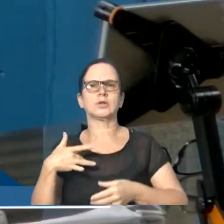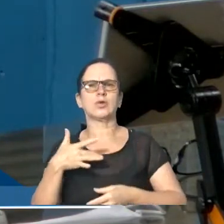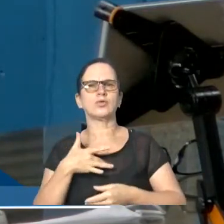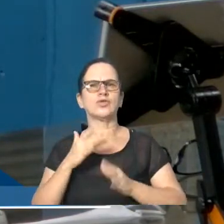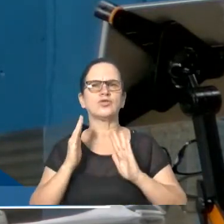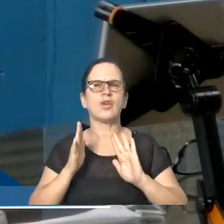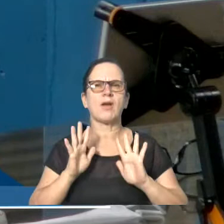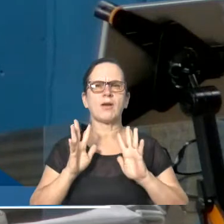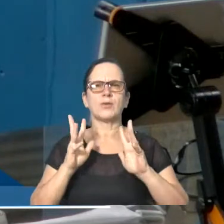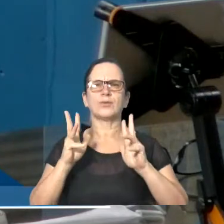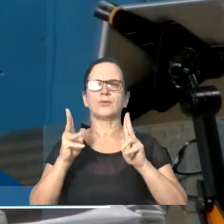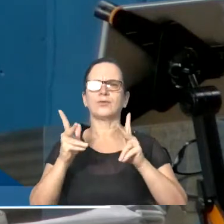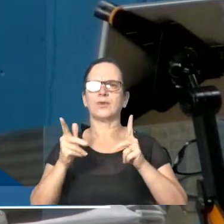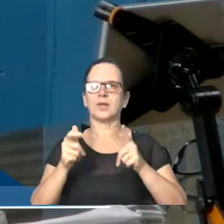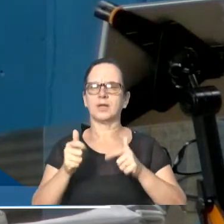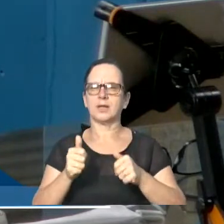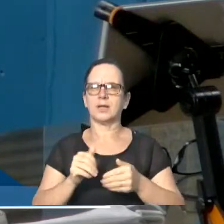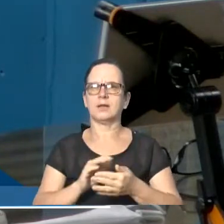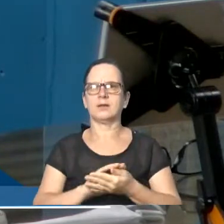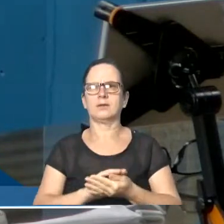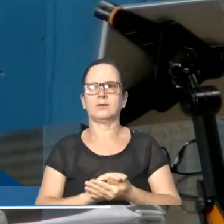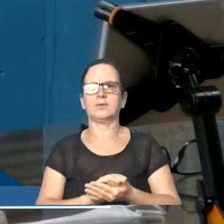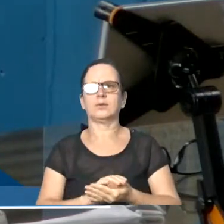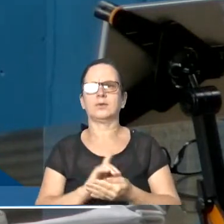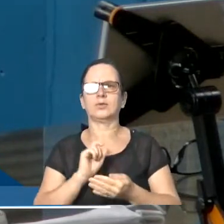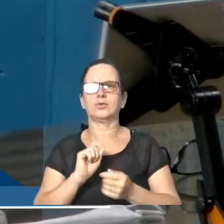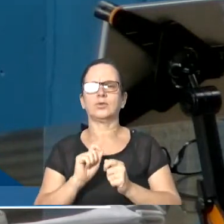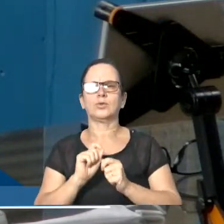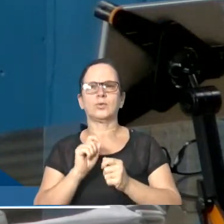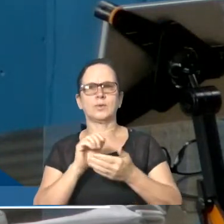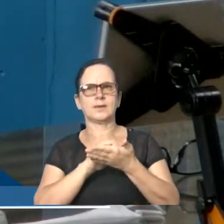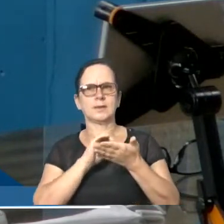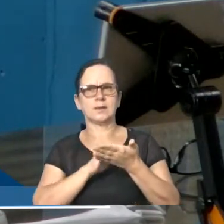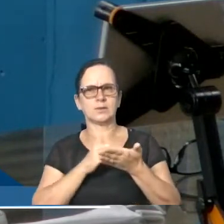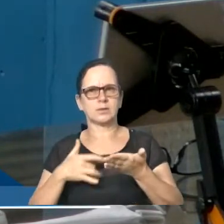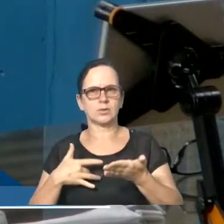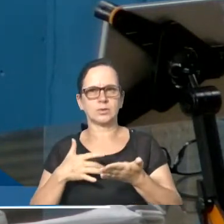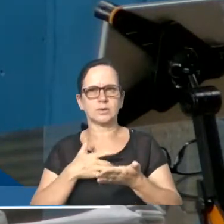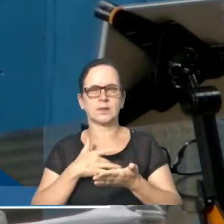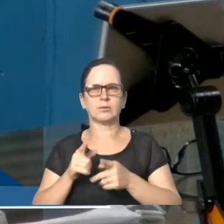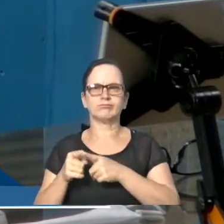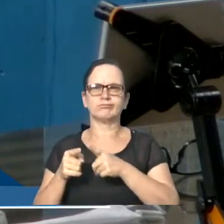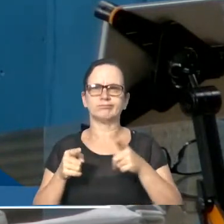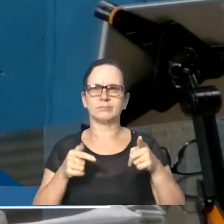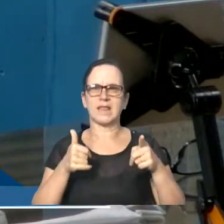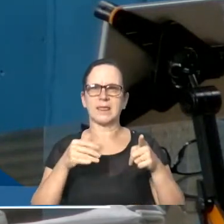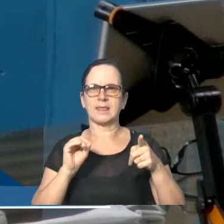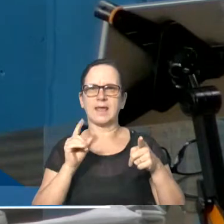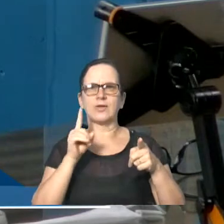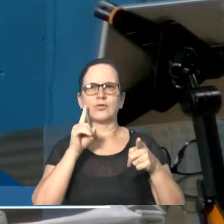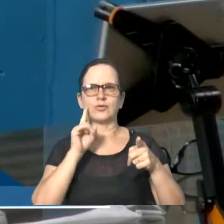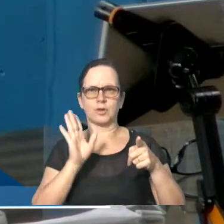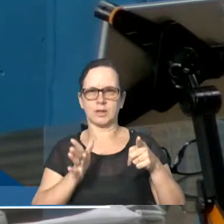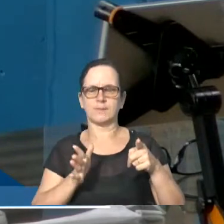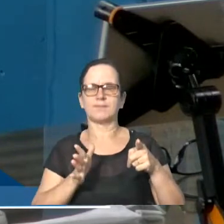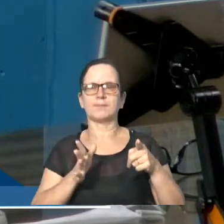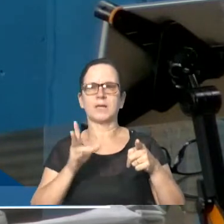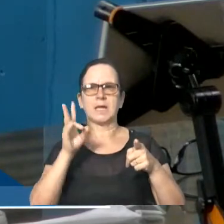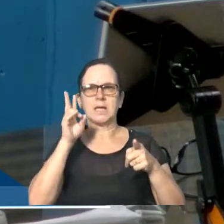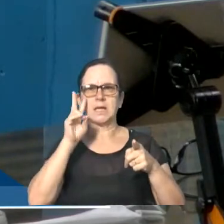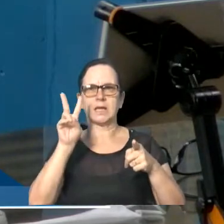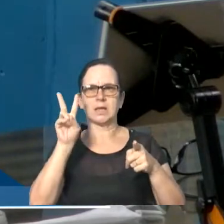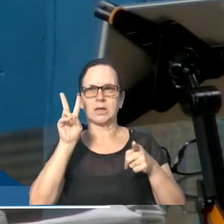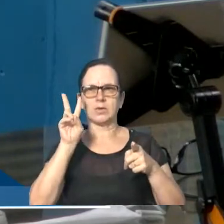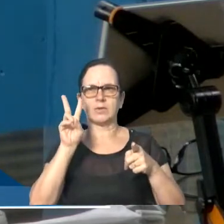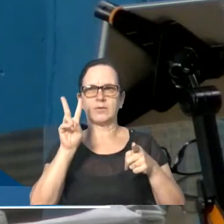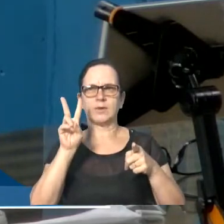resolvido, né, o que foi prontificado aqui pela Secretaria de Saúde. Demos aí o prazo de 10 dias, então segunda-feira,